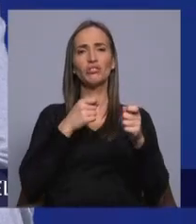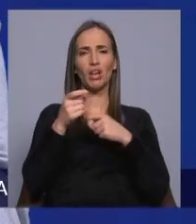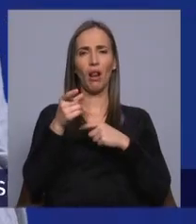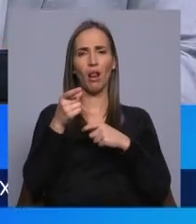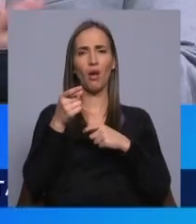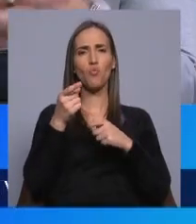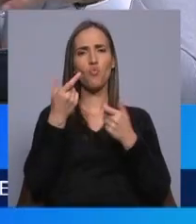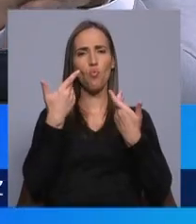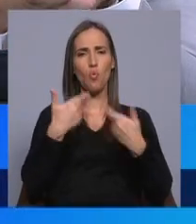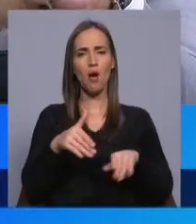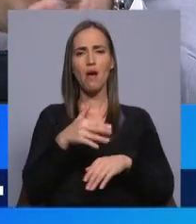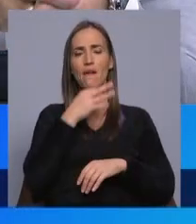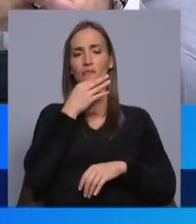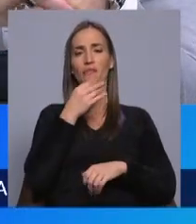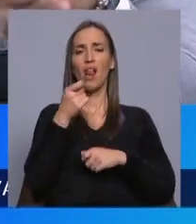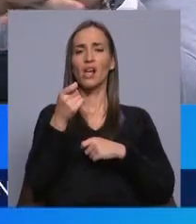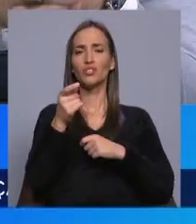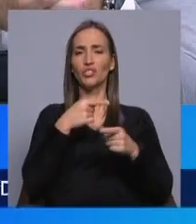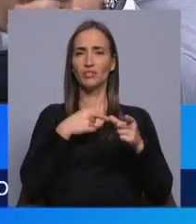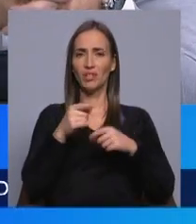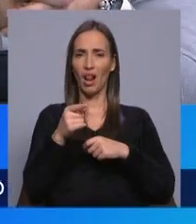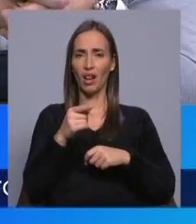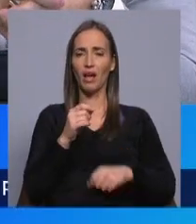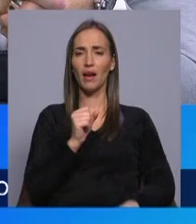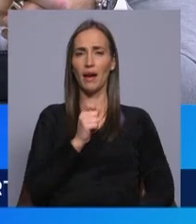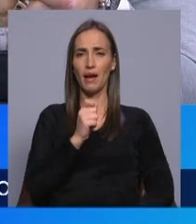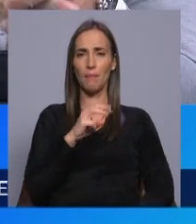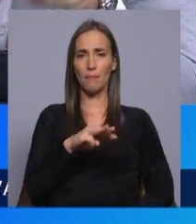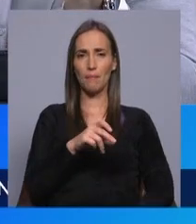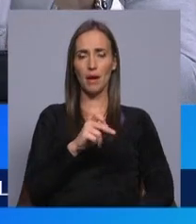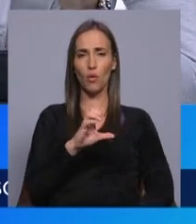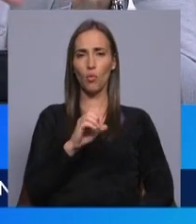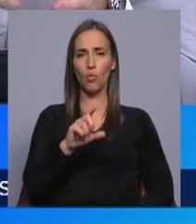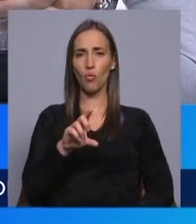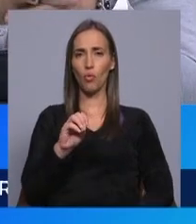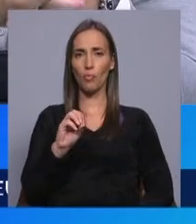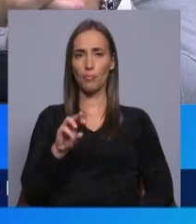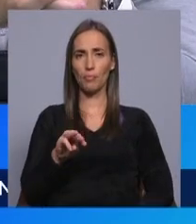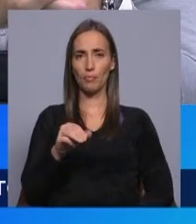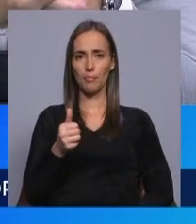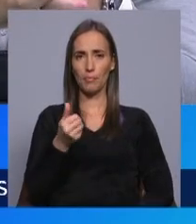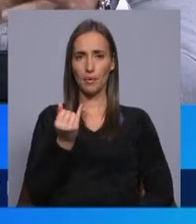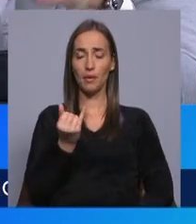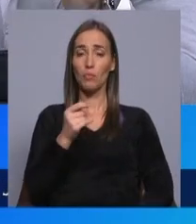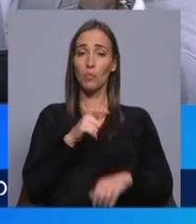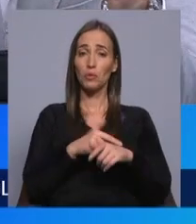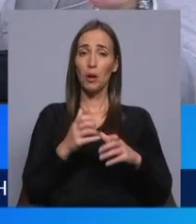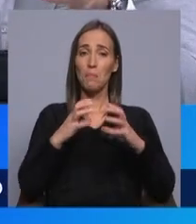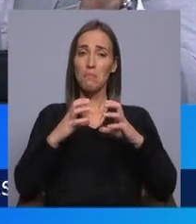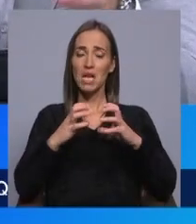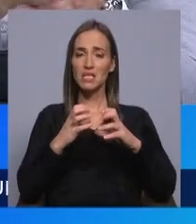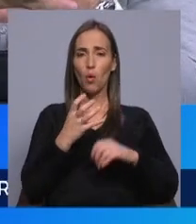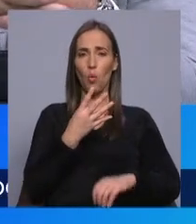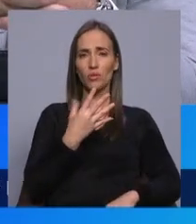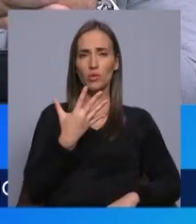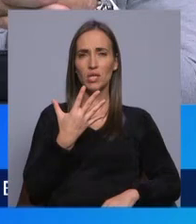falar de uma estrela, de seu nome Gamma Columbi. Olha, tem neste momento uma massa entre 4 a 5